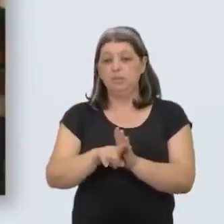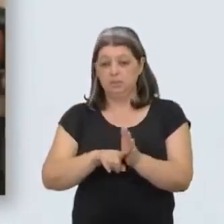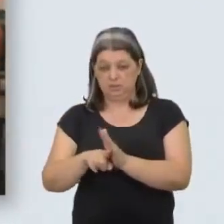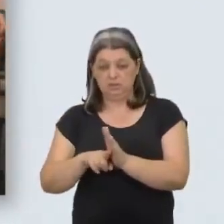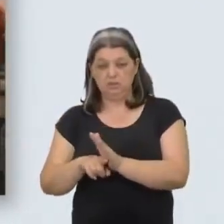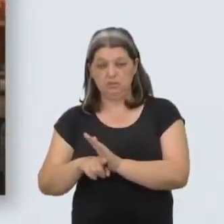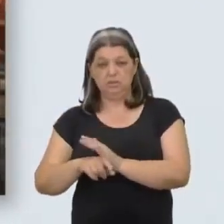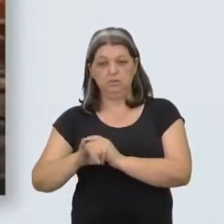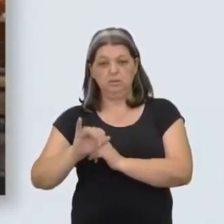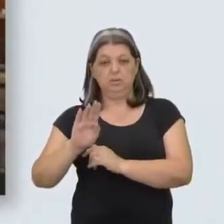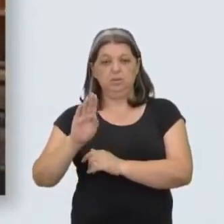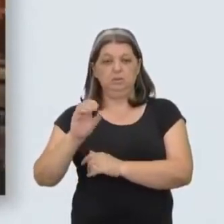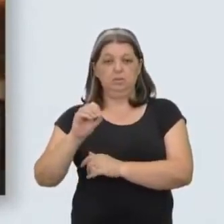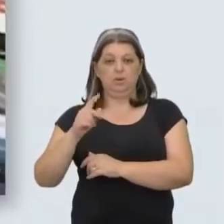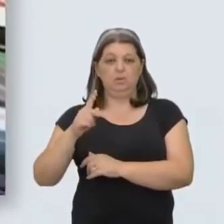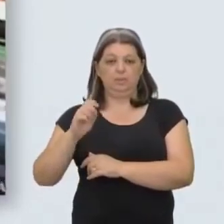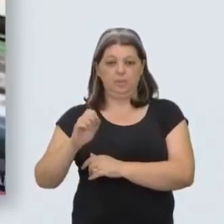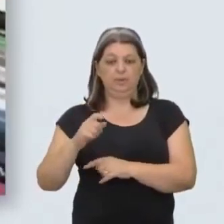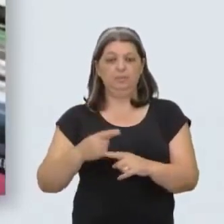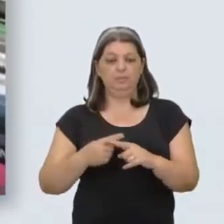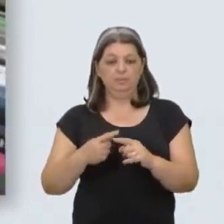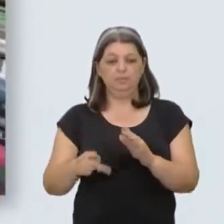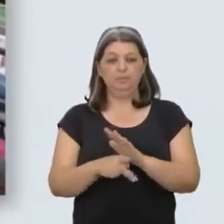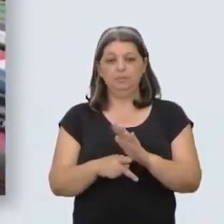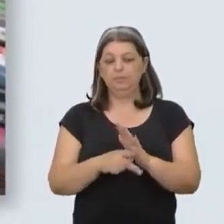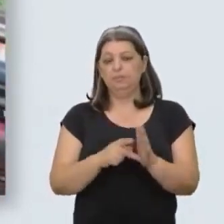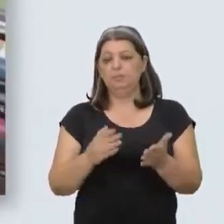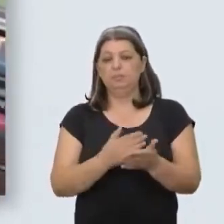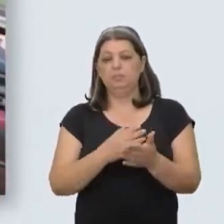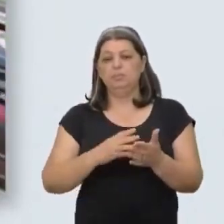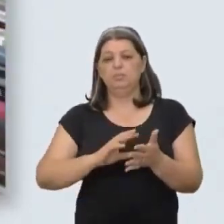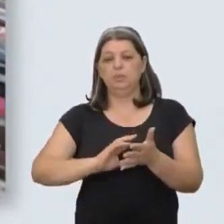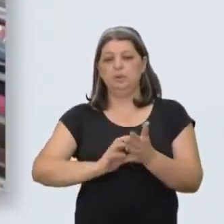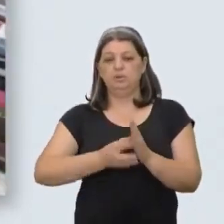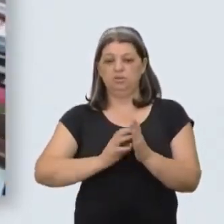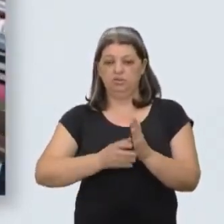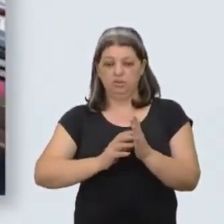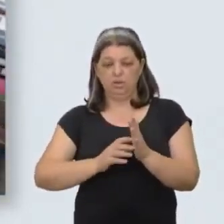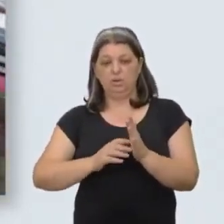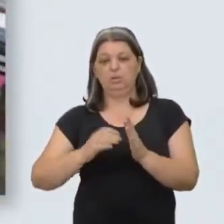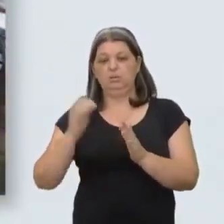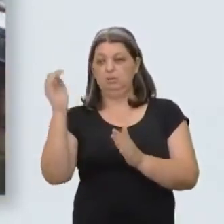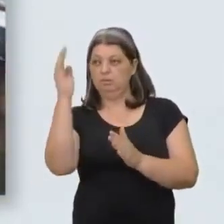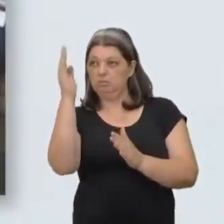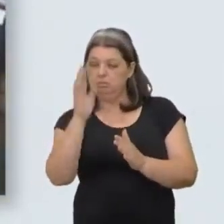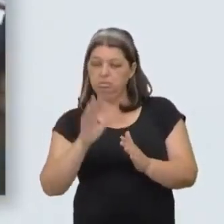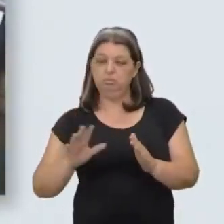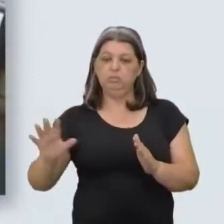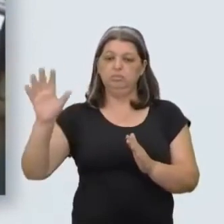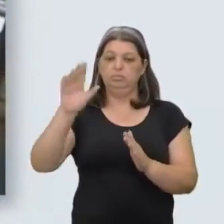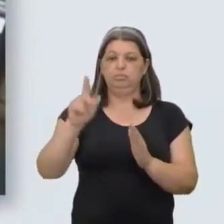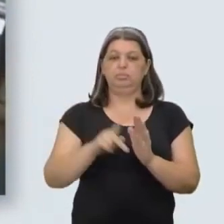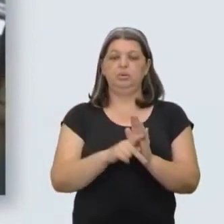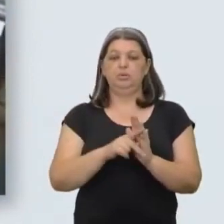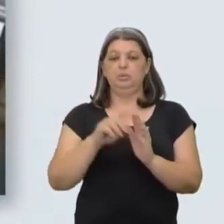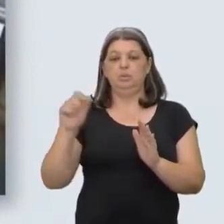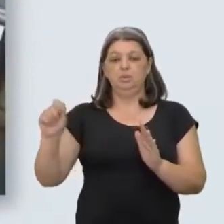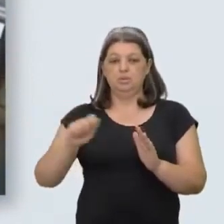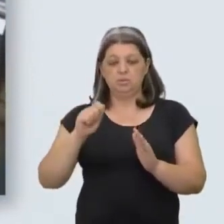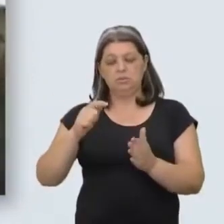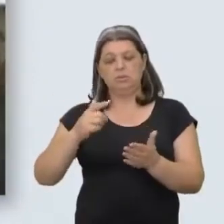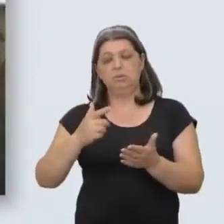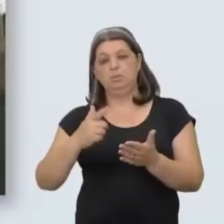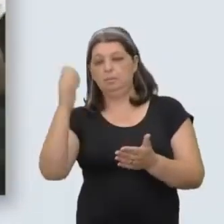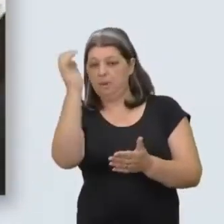pelo IBOP, pela Câmara Brasileira do Livro, Sindicato Nacional de Editores de Livro e Associação Brasileira de Editores de Livros